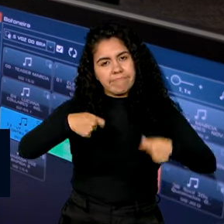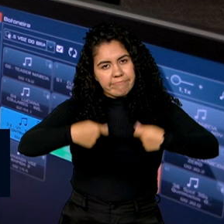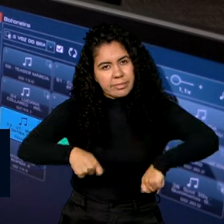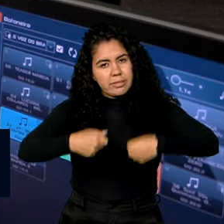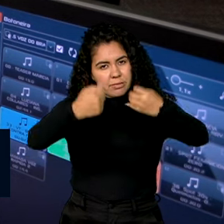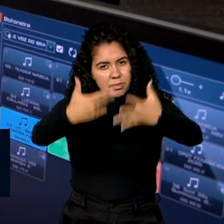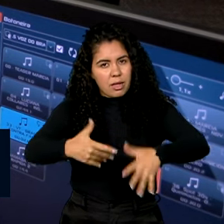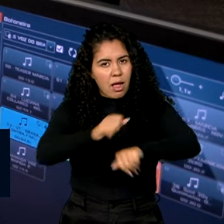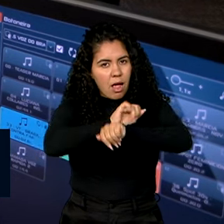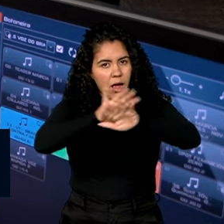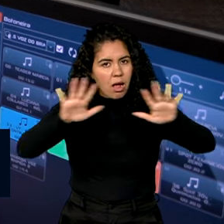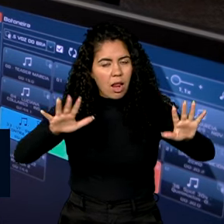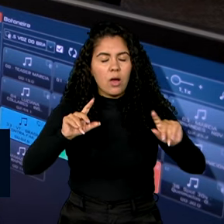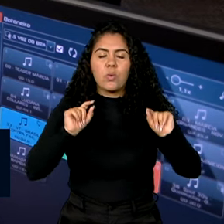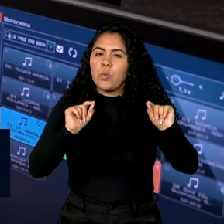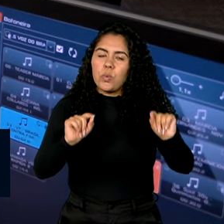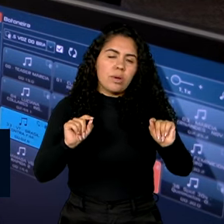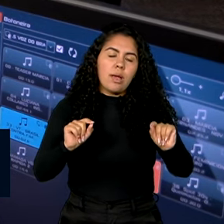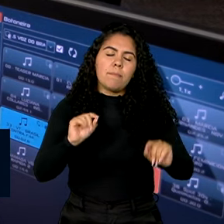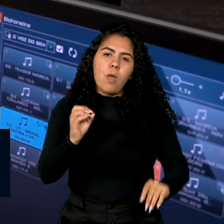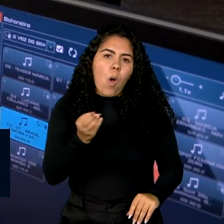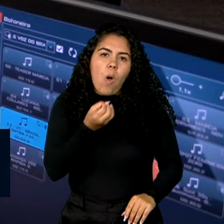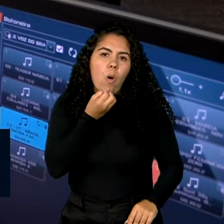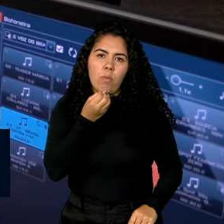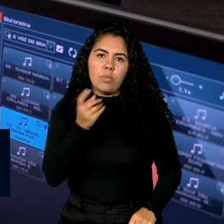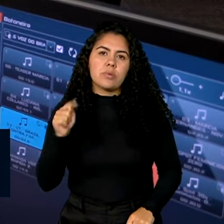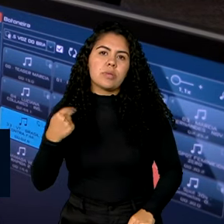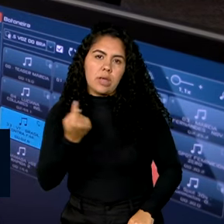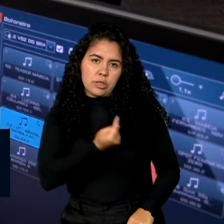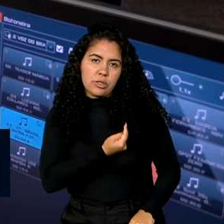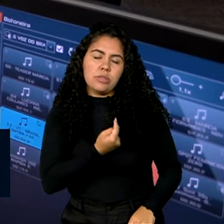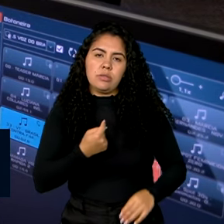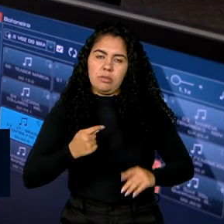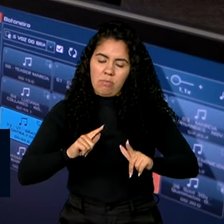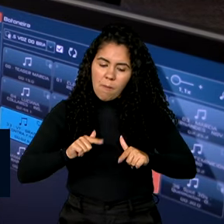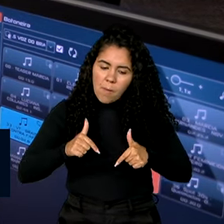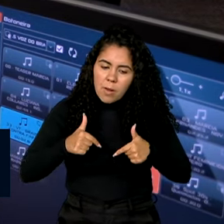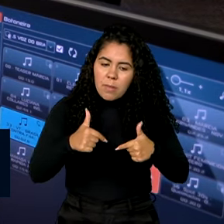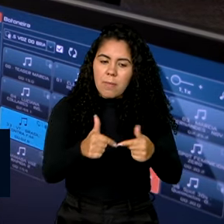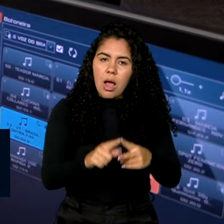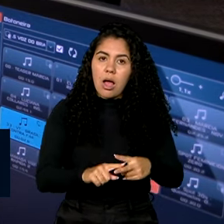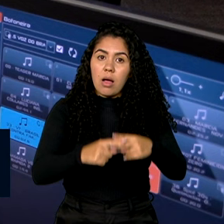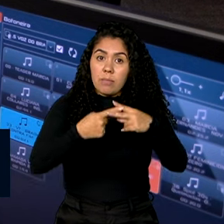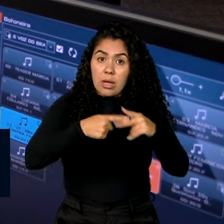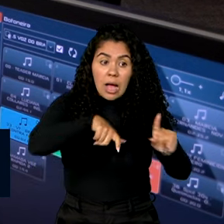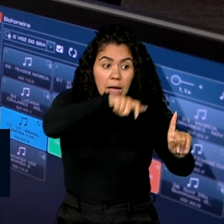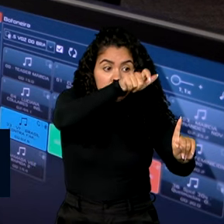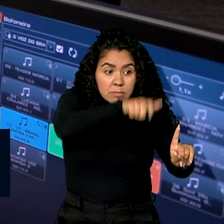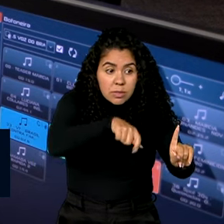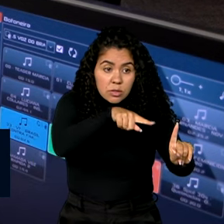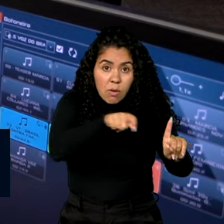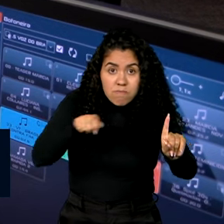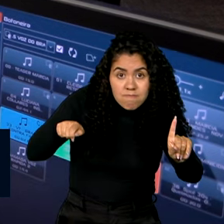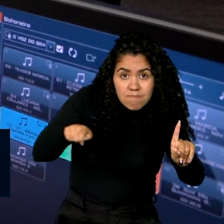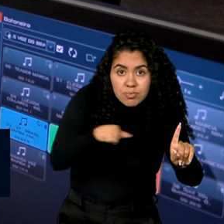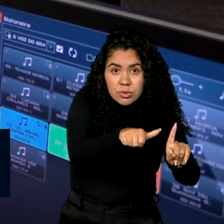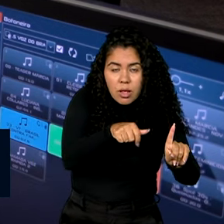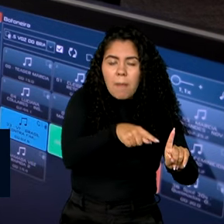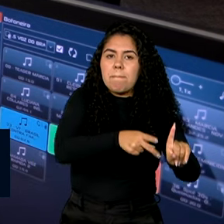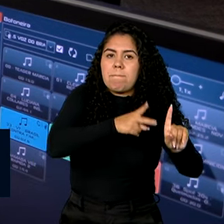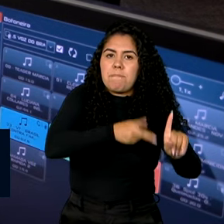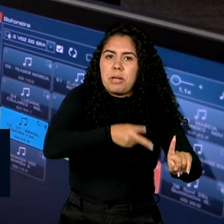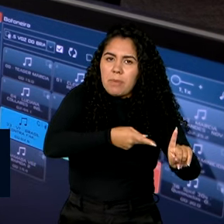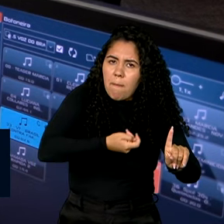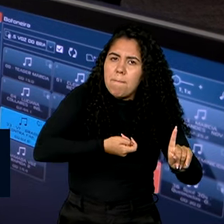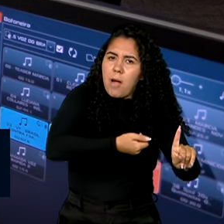esclarecer é óbvio que nós estamos trabalhando para regularizar para que as pessoas que são benefici beneficiadas permaneçam com